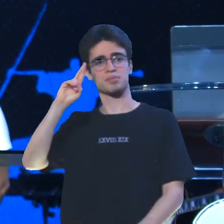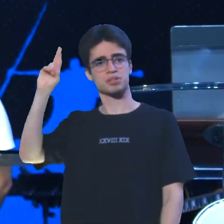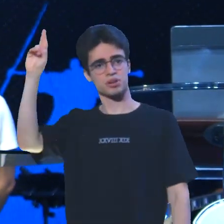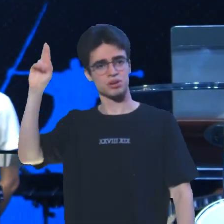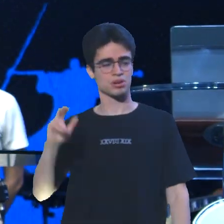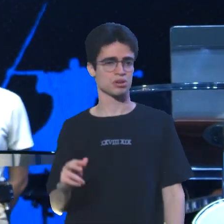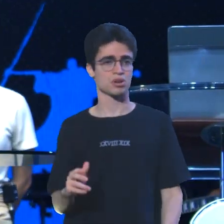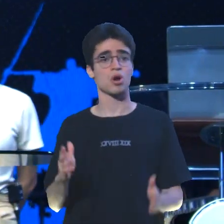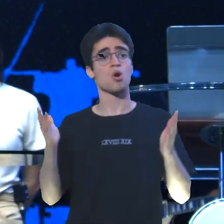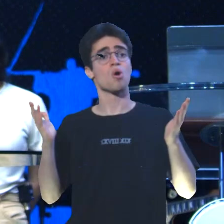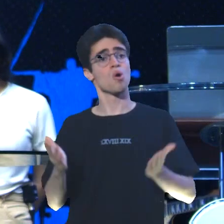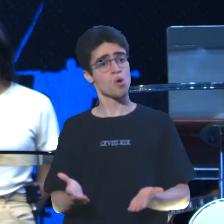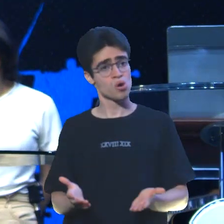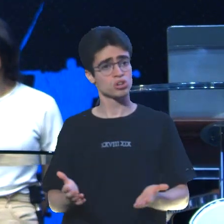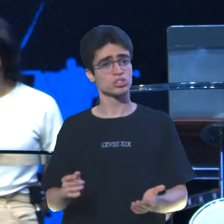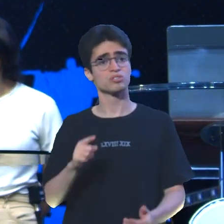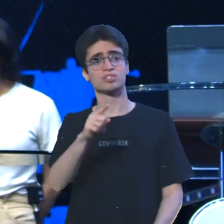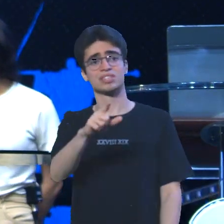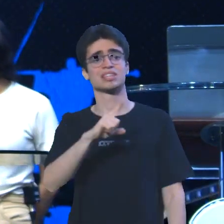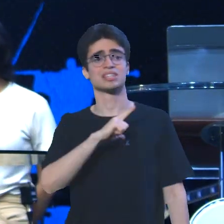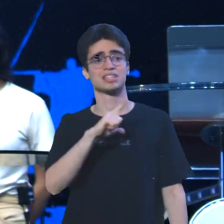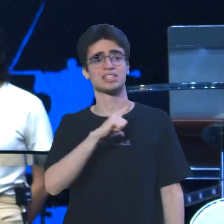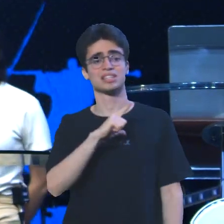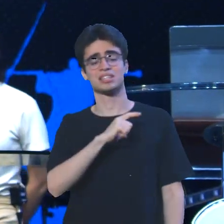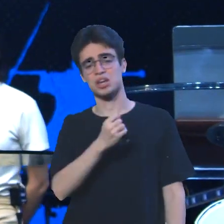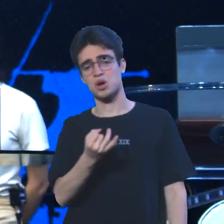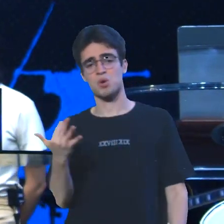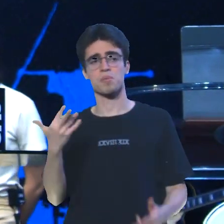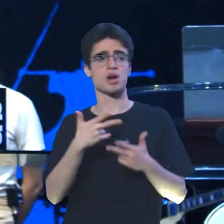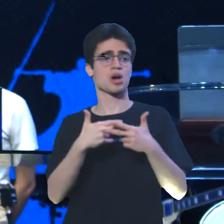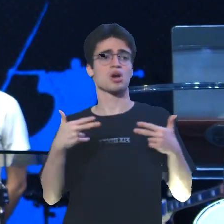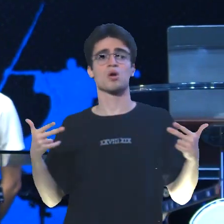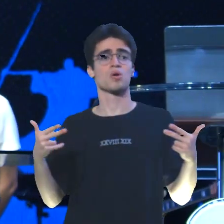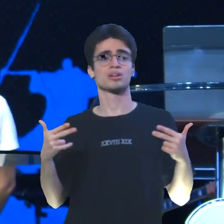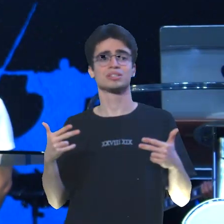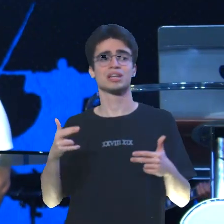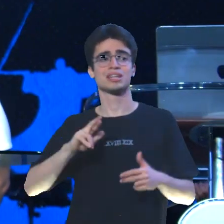Você hoje é tomado por coisas que não vêm do Senhor.